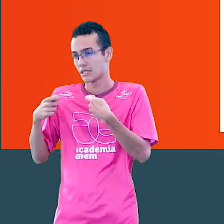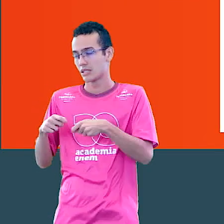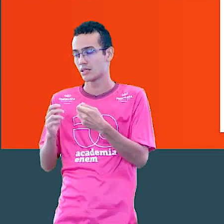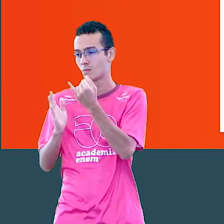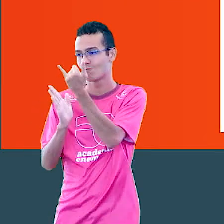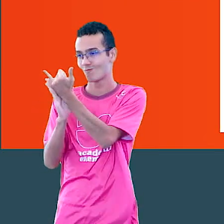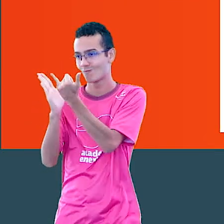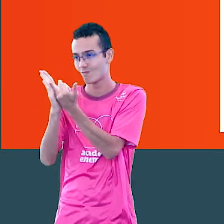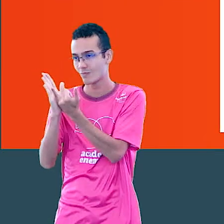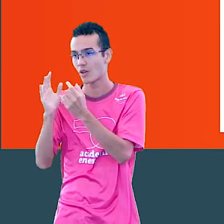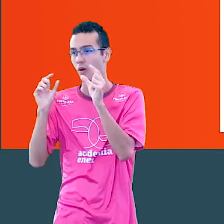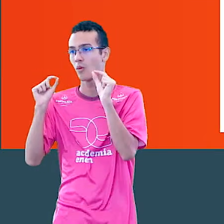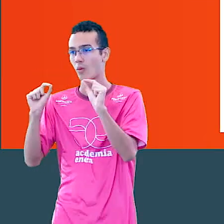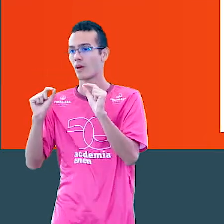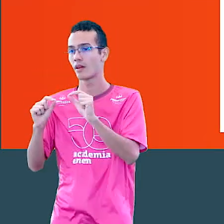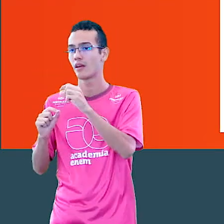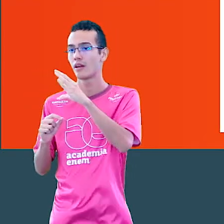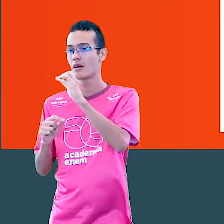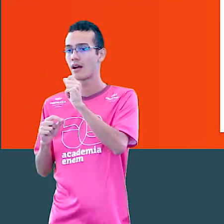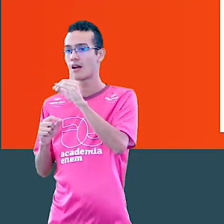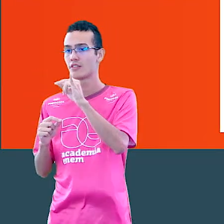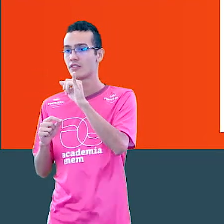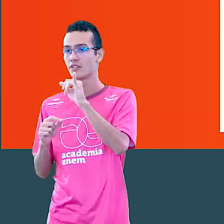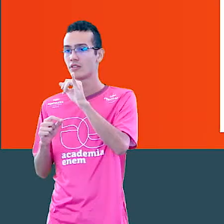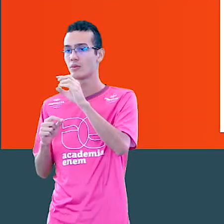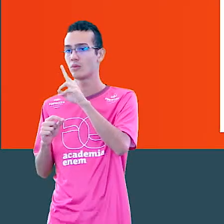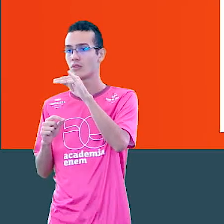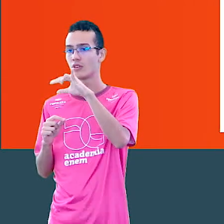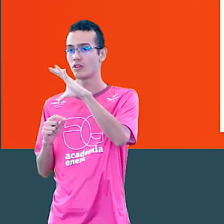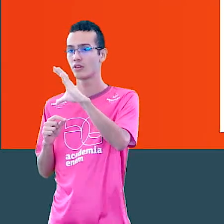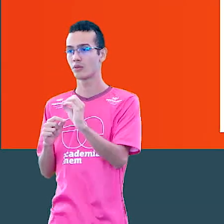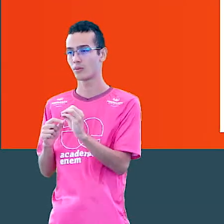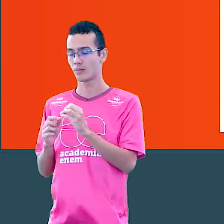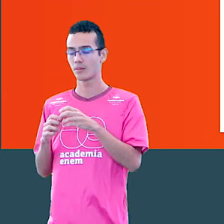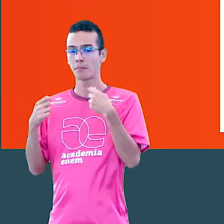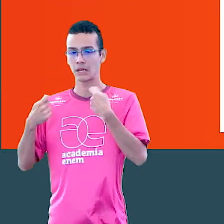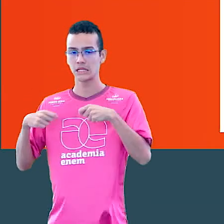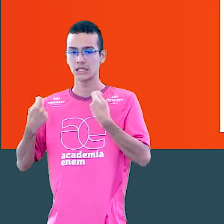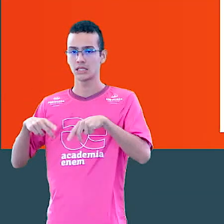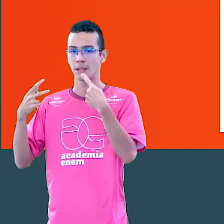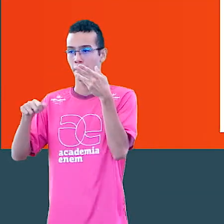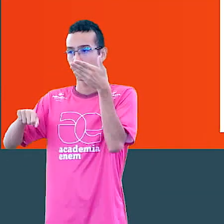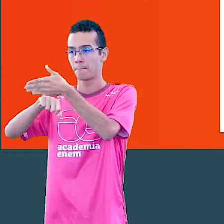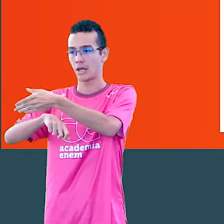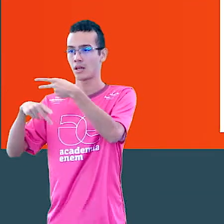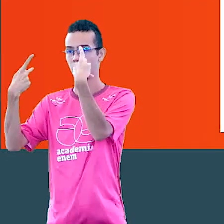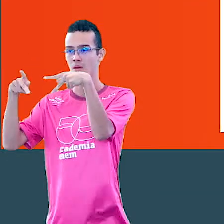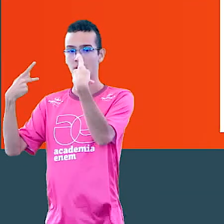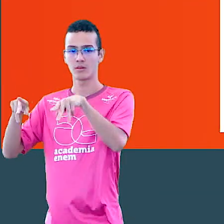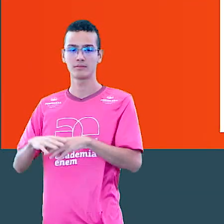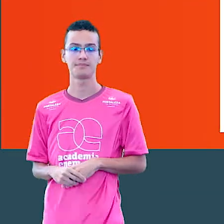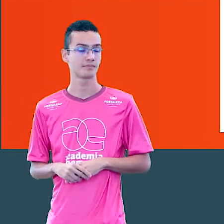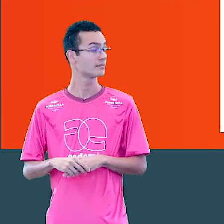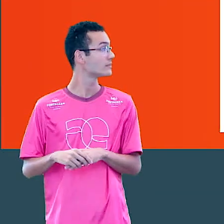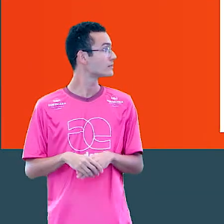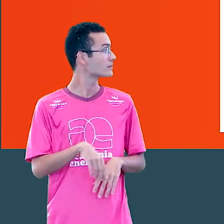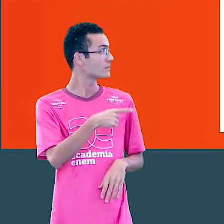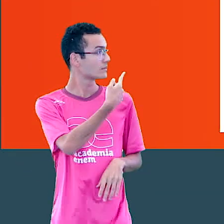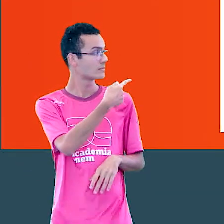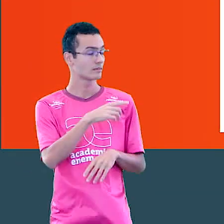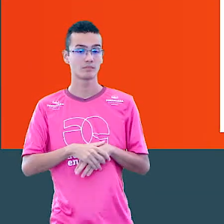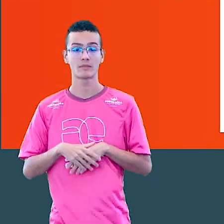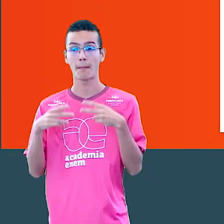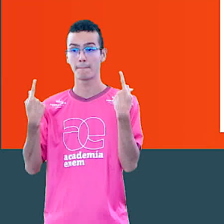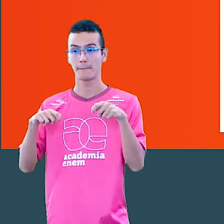É uma das opções. Vamos ver aqui, que está nesse slide, tá? Olha só. Ter participado pelo menos de 2 das